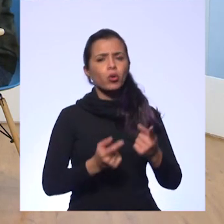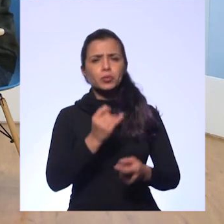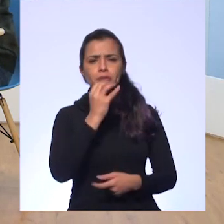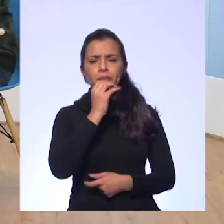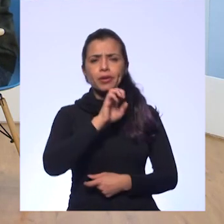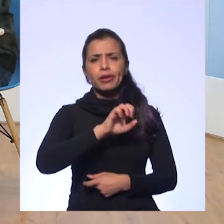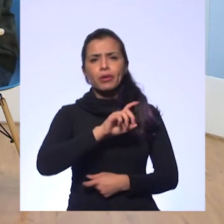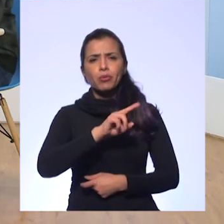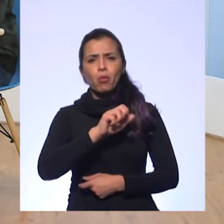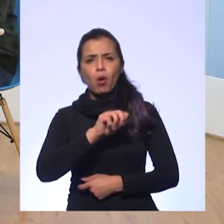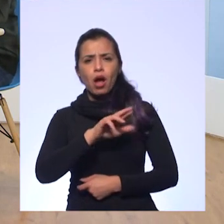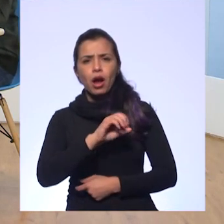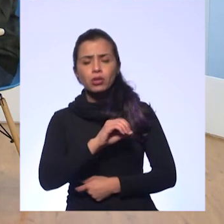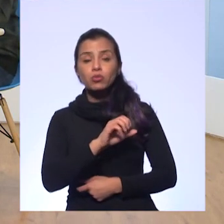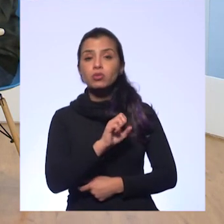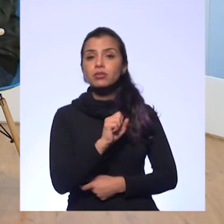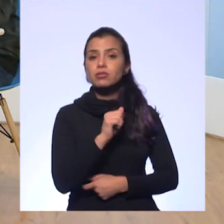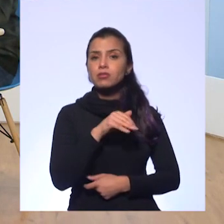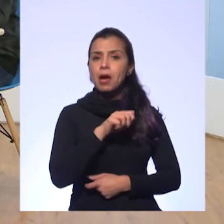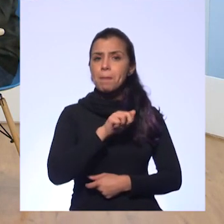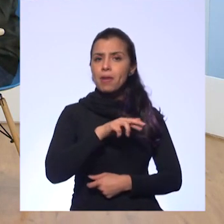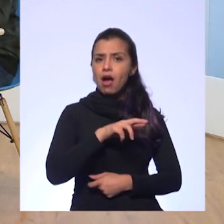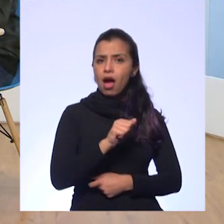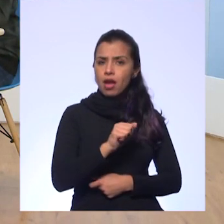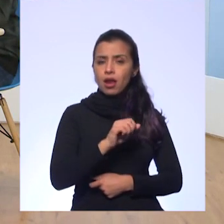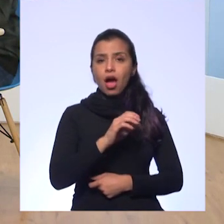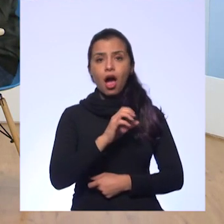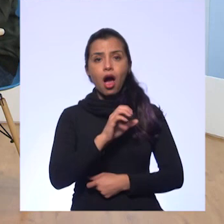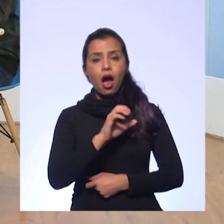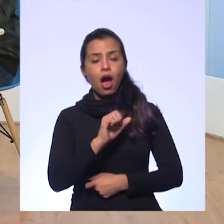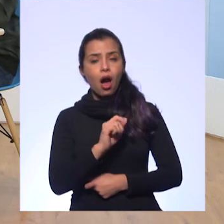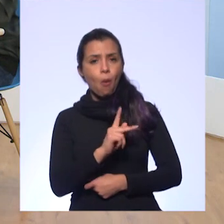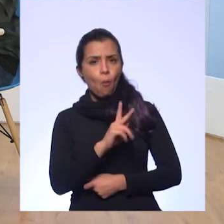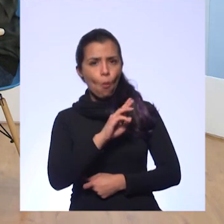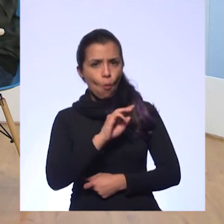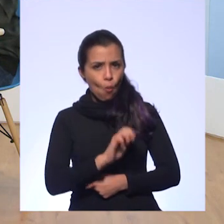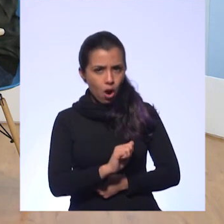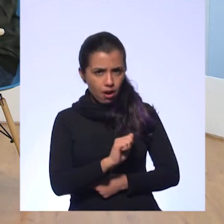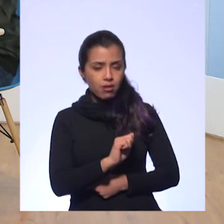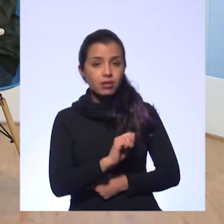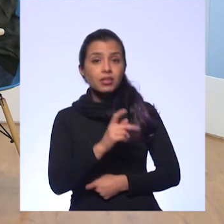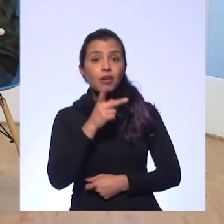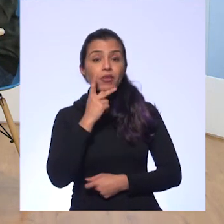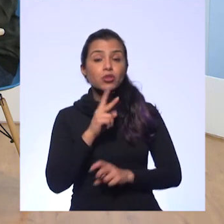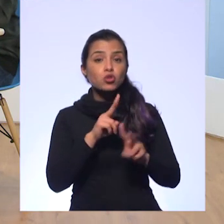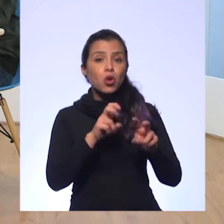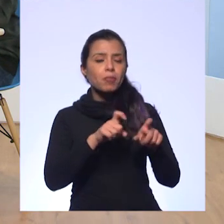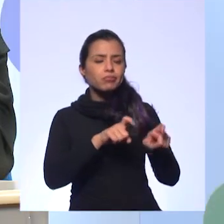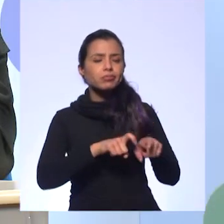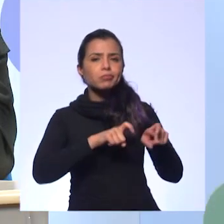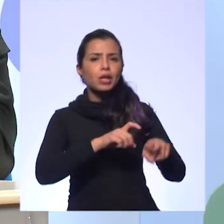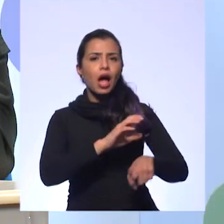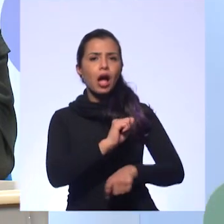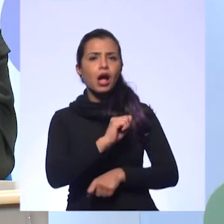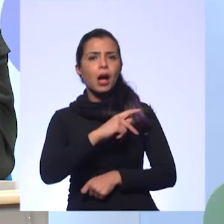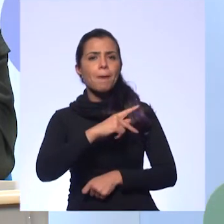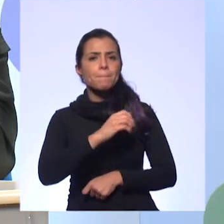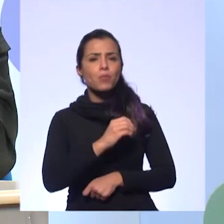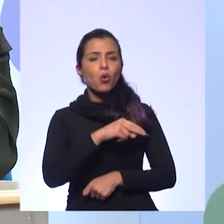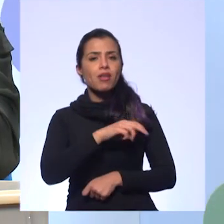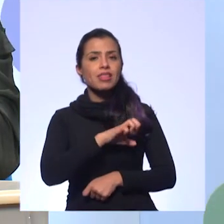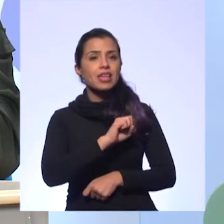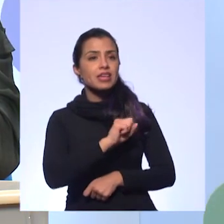Samara, Cauã, tem outros estudantes aqui que estão se referindo aos camponeses como um grupo social